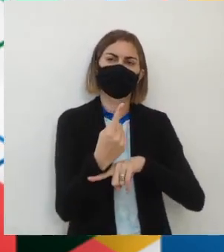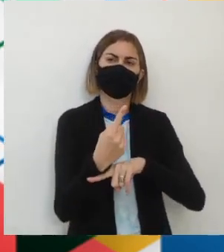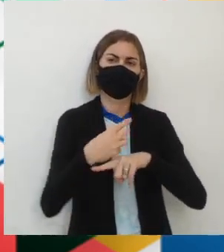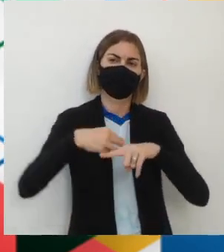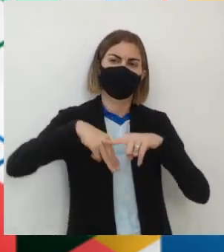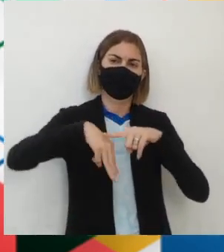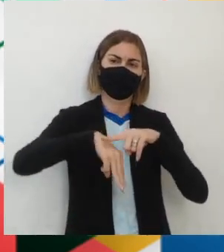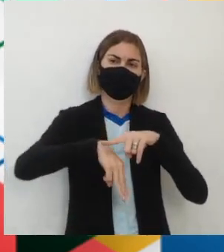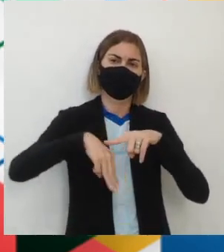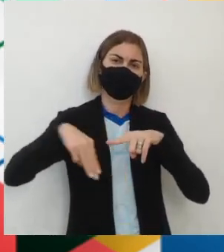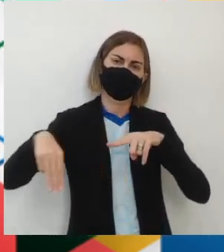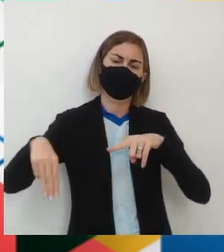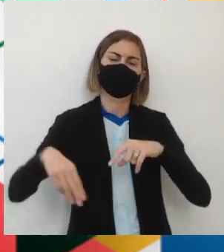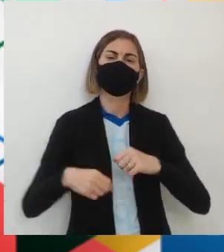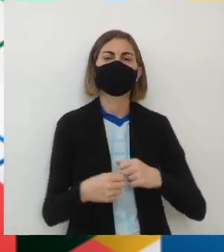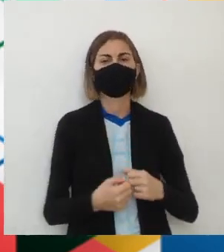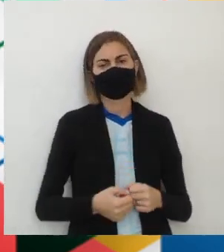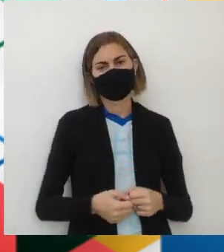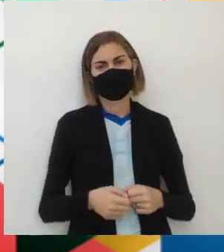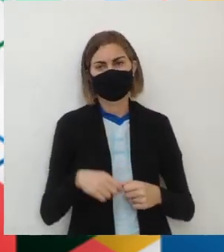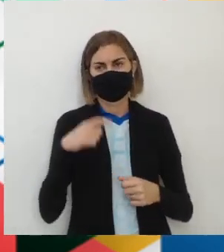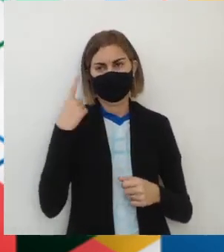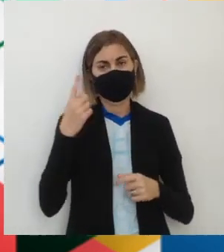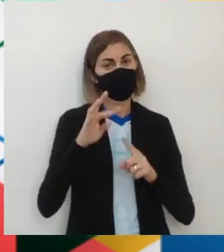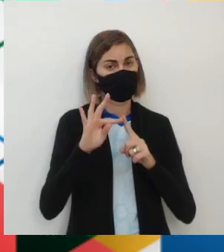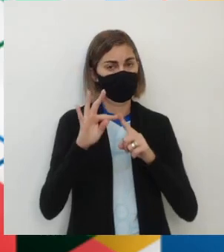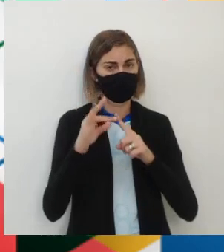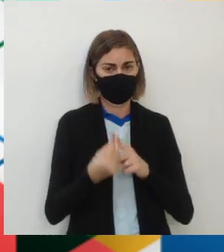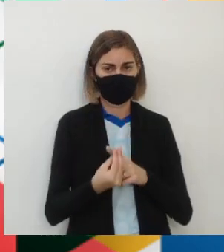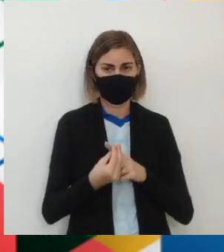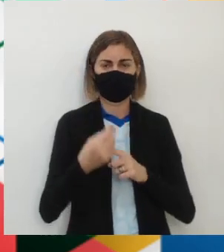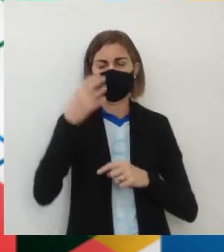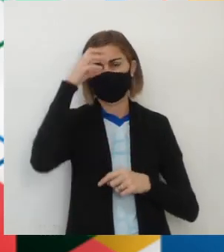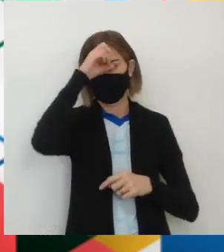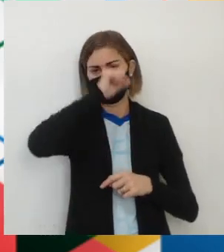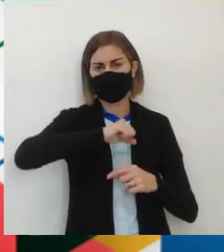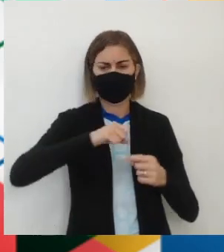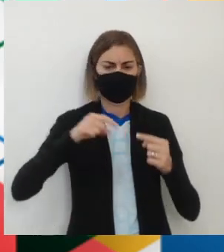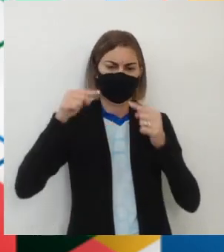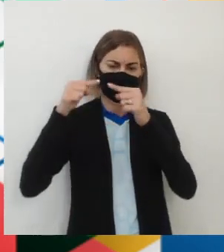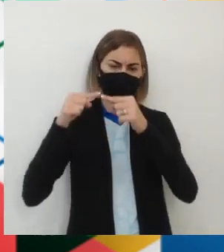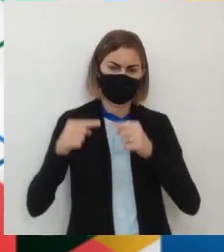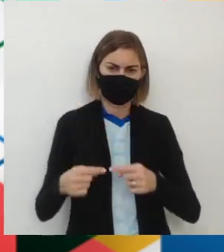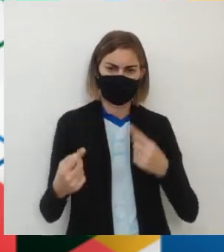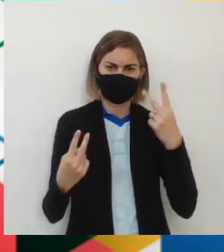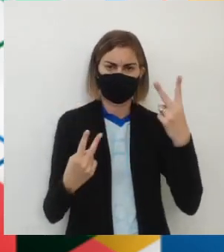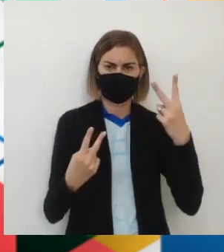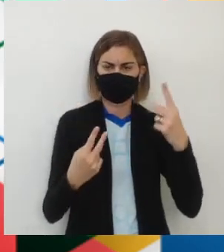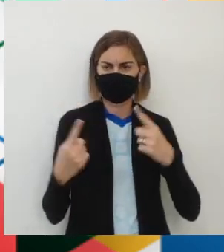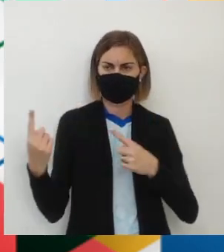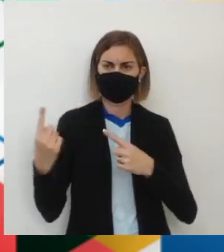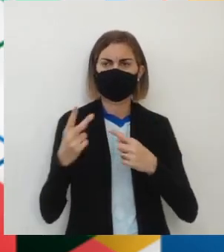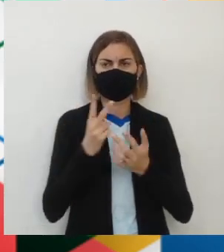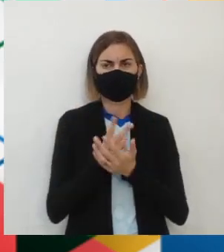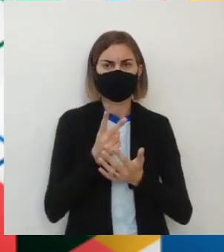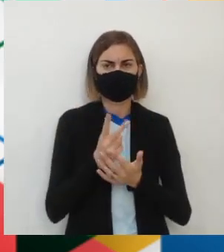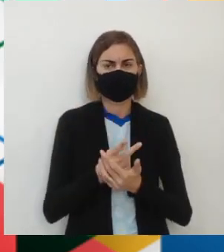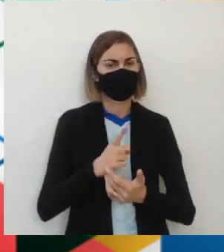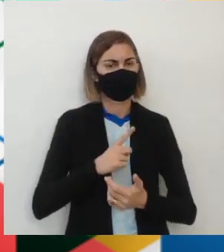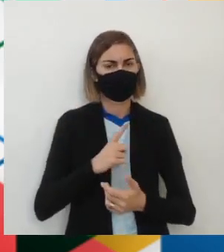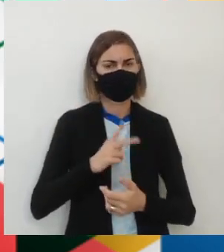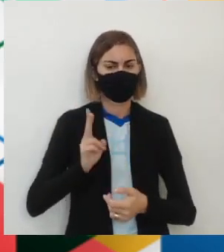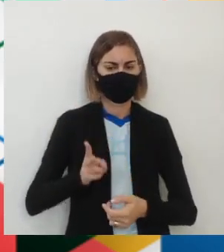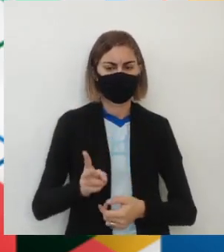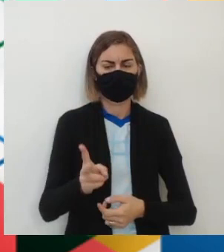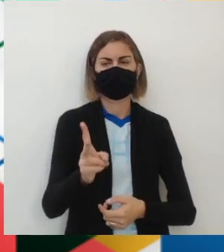a sua massa molar. Em física, a gente aprende que para relacionar duas grandezas, sempre tem que ter uma